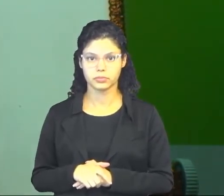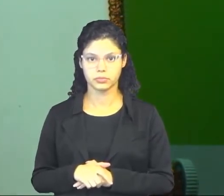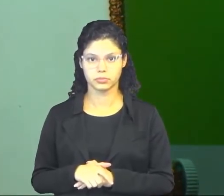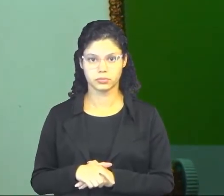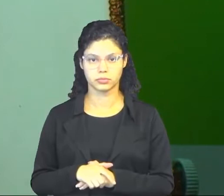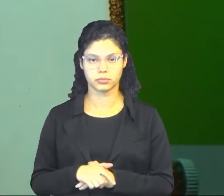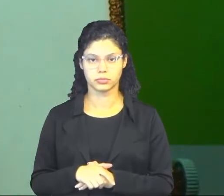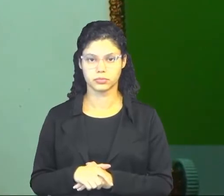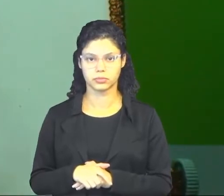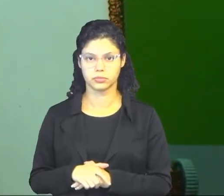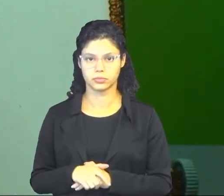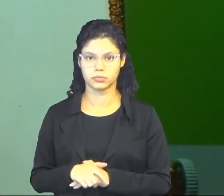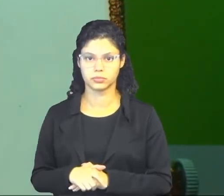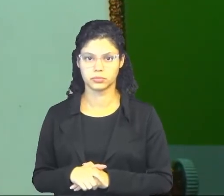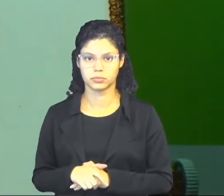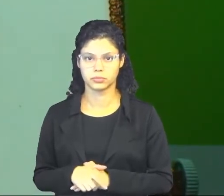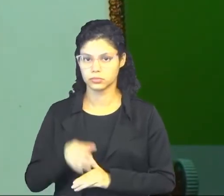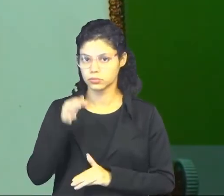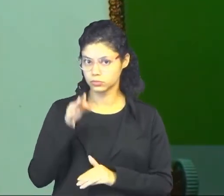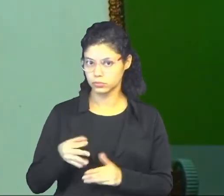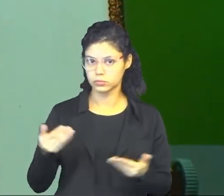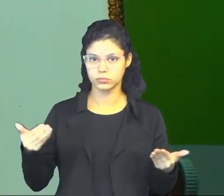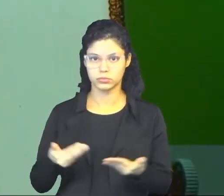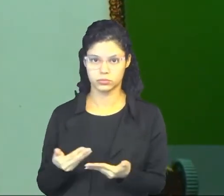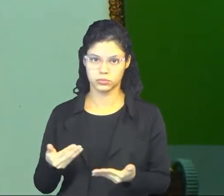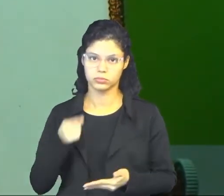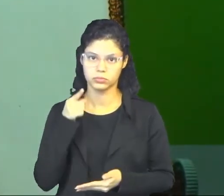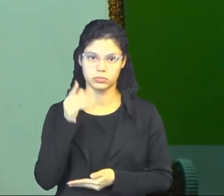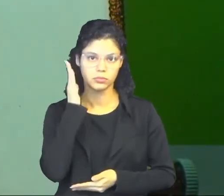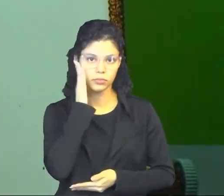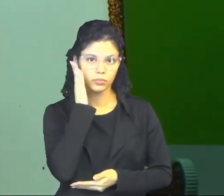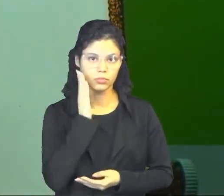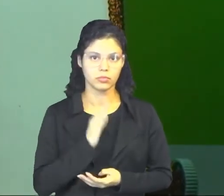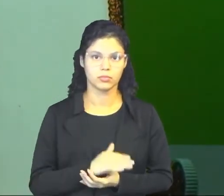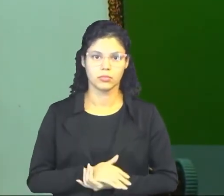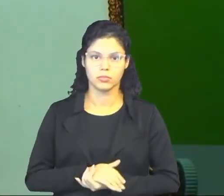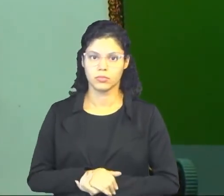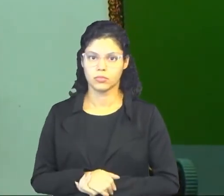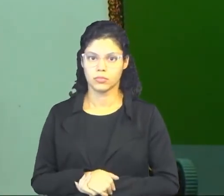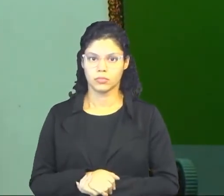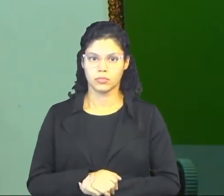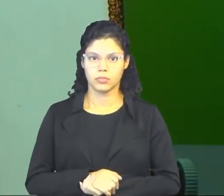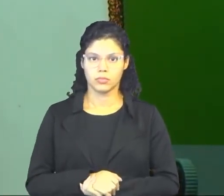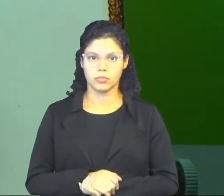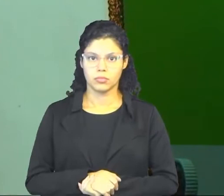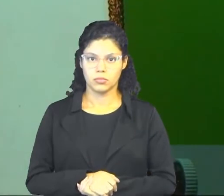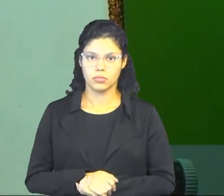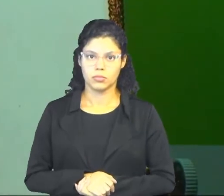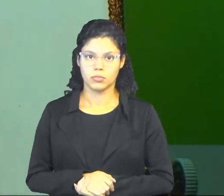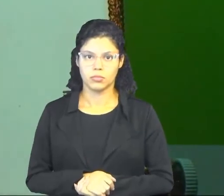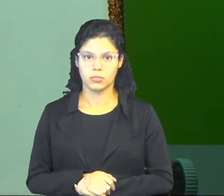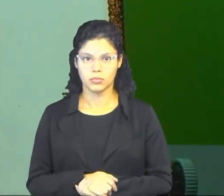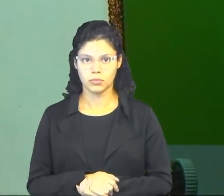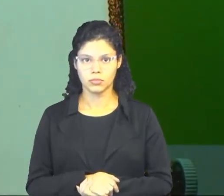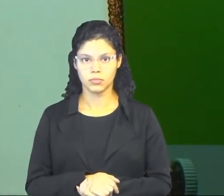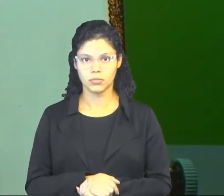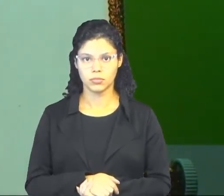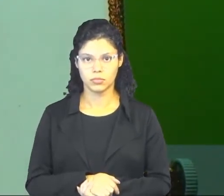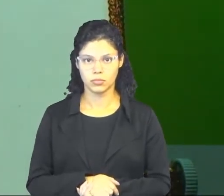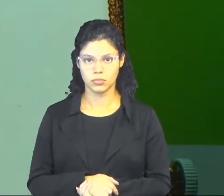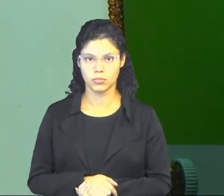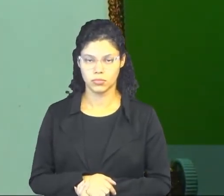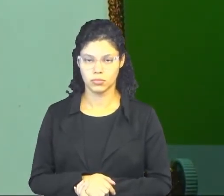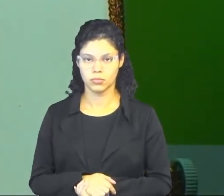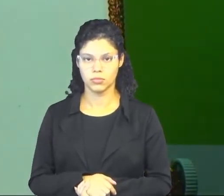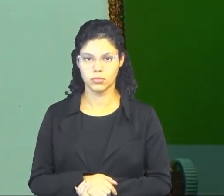apagar aqui para fazer da maneira correta agora para você entender. 97, eu tenho que colocar o 7 aqui e o 9